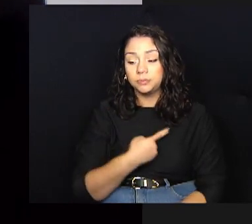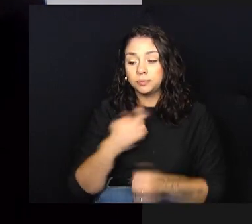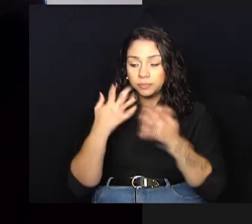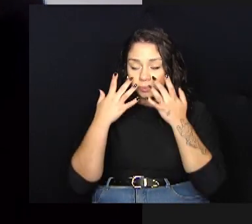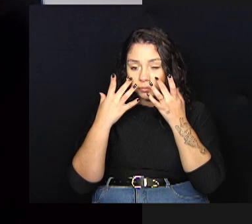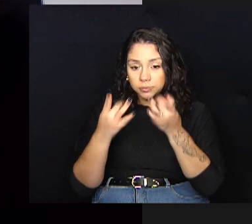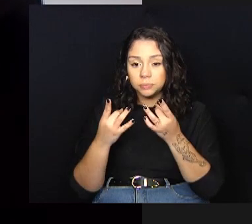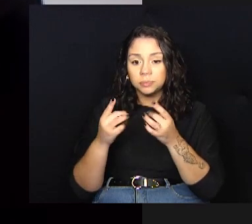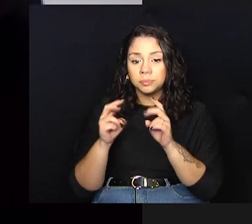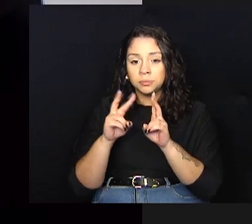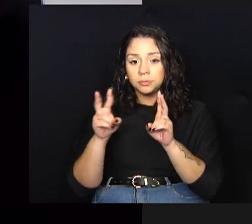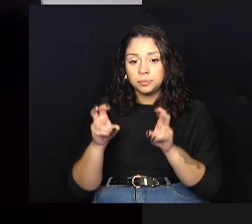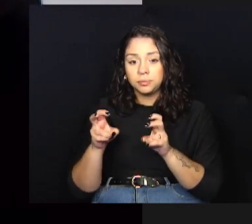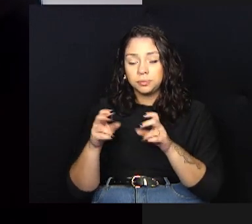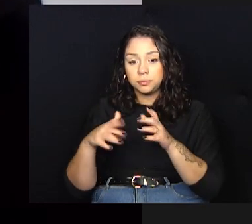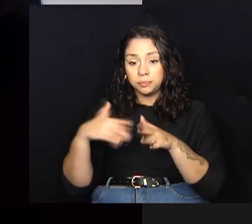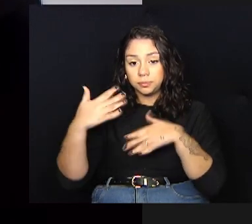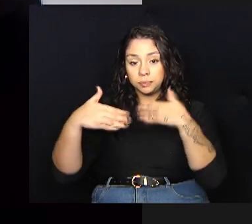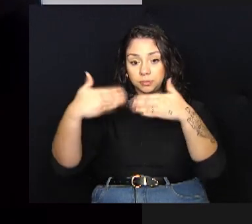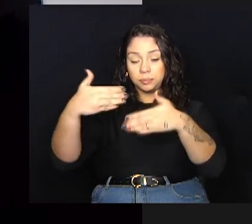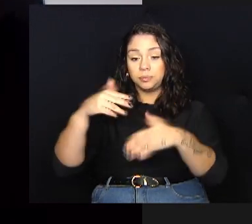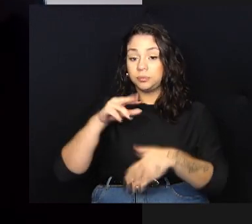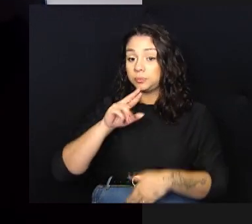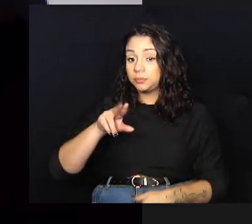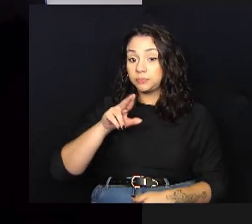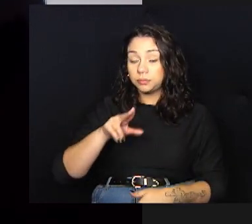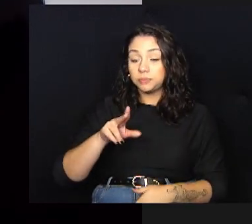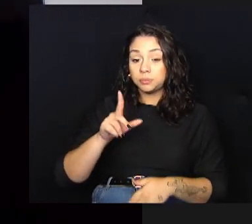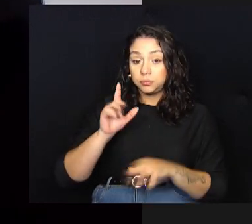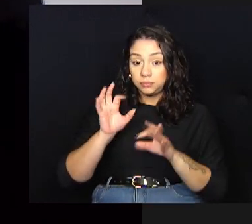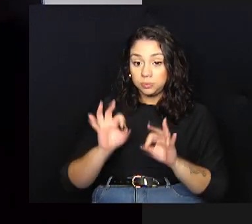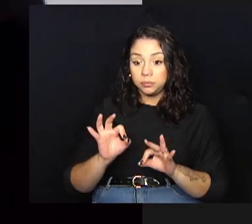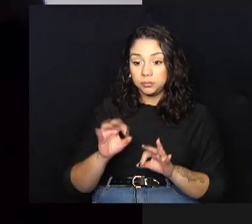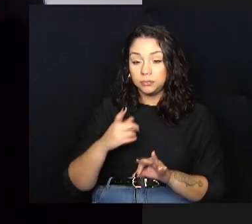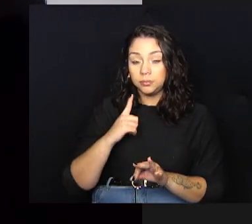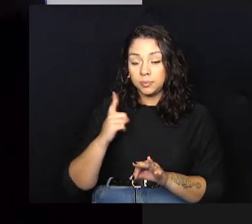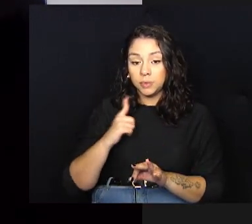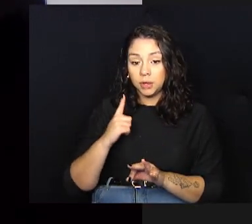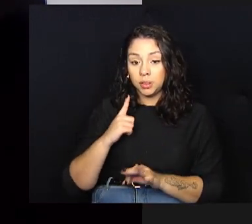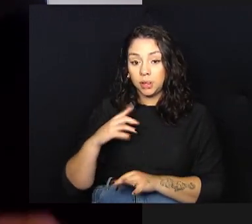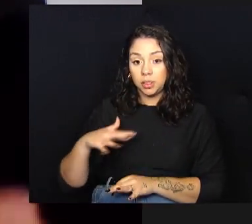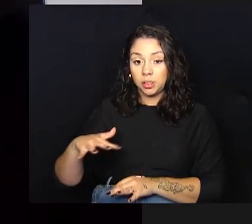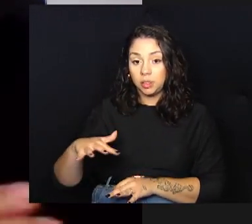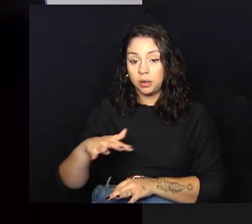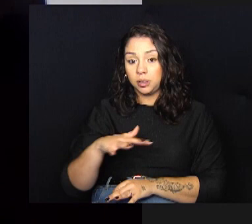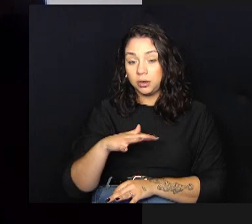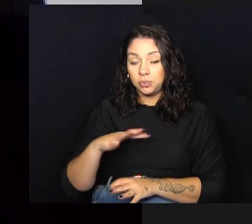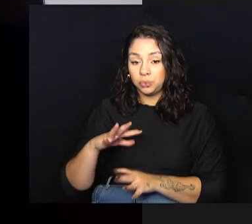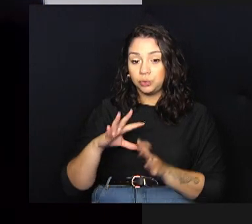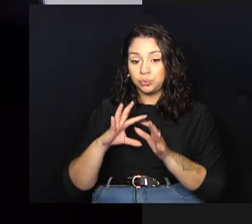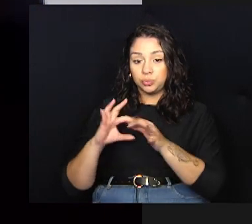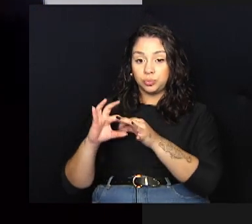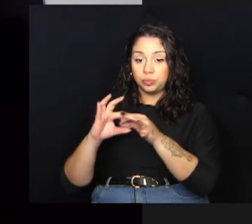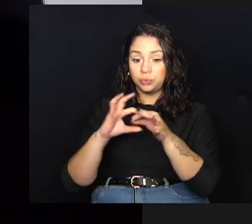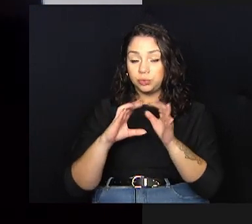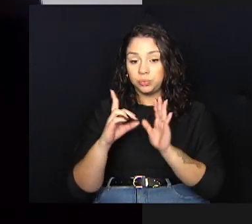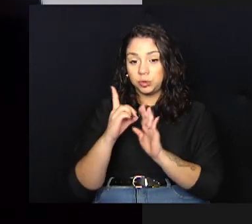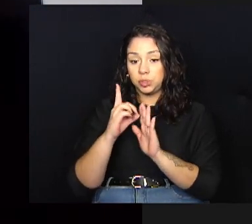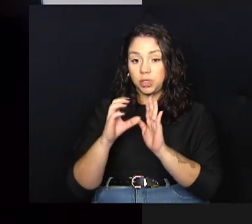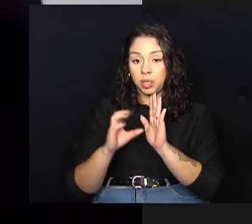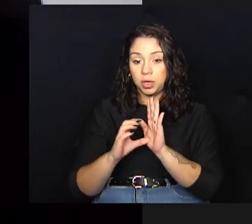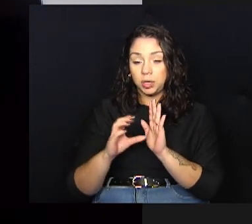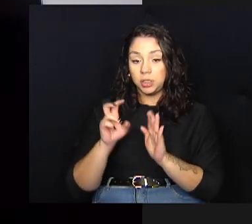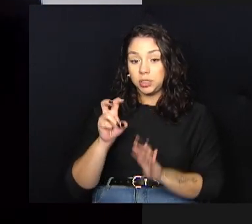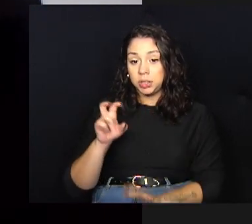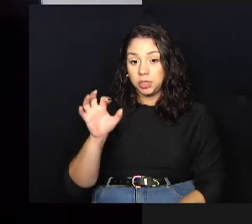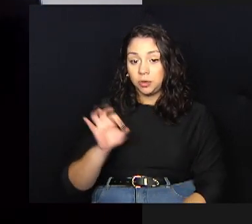termos relativos esse crescimento ele não seja tão acentuado ele tá aí na ordem no conjunto da década de 5%